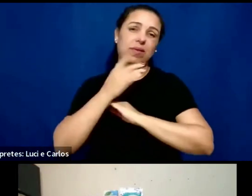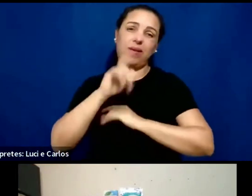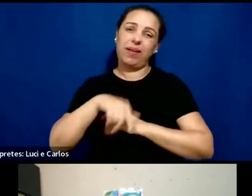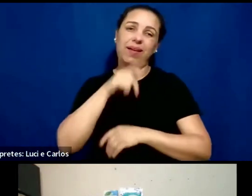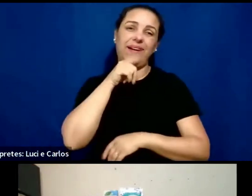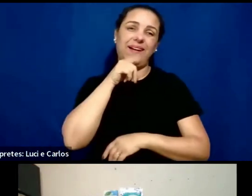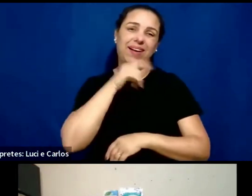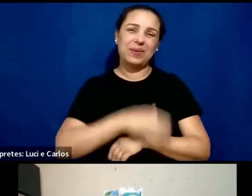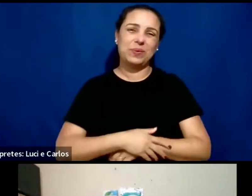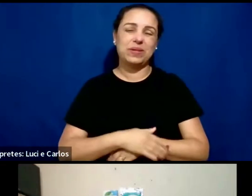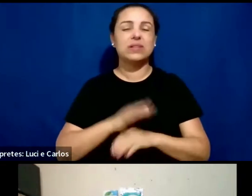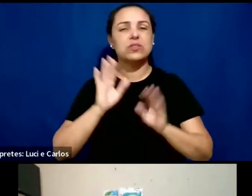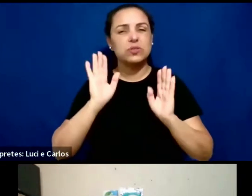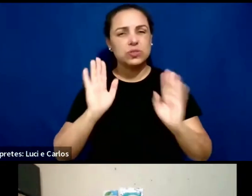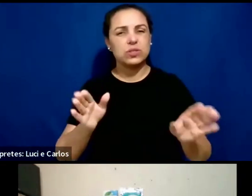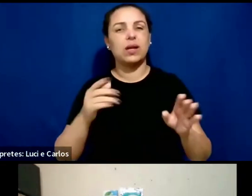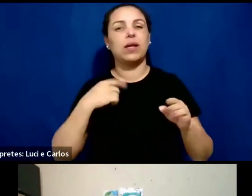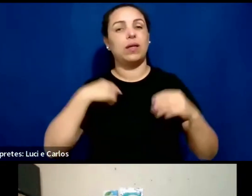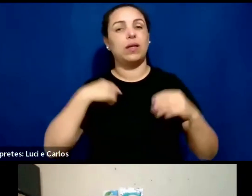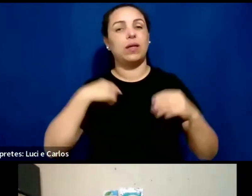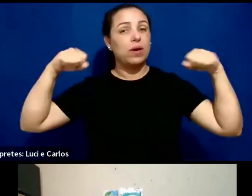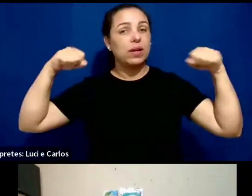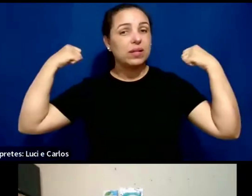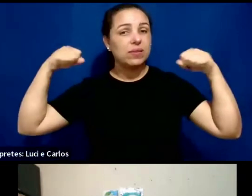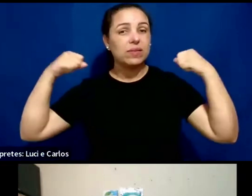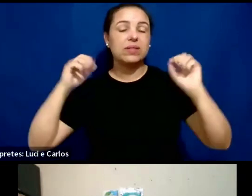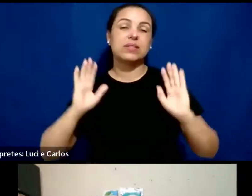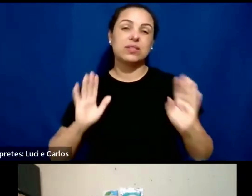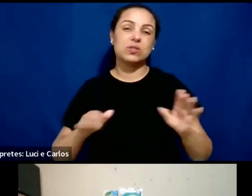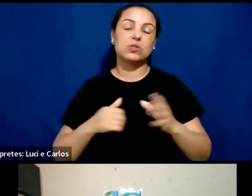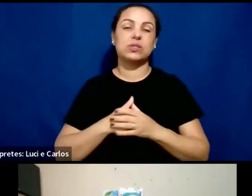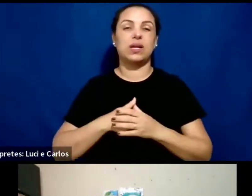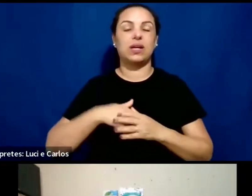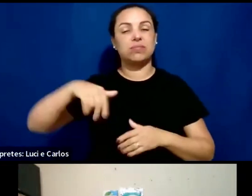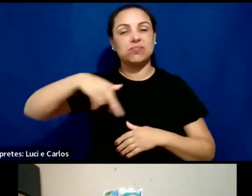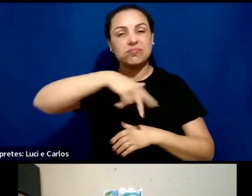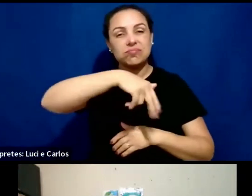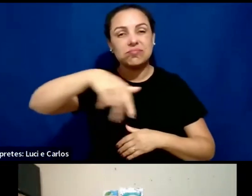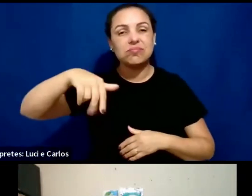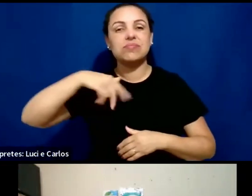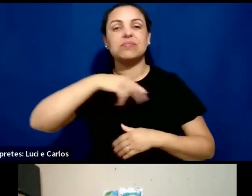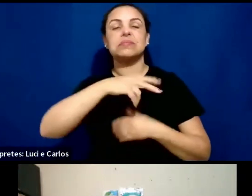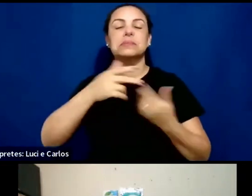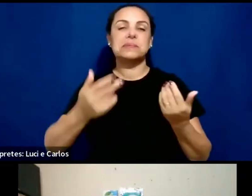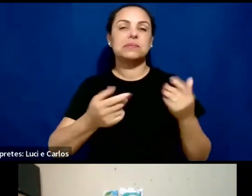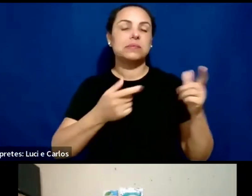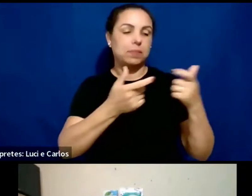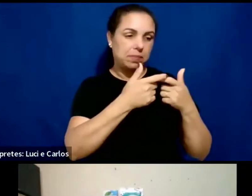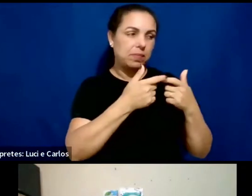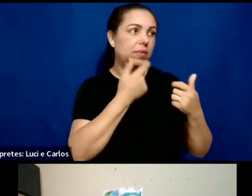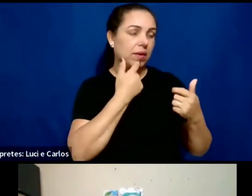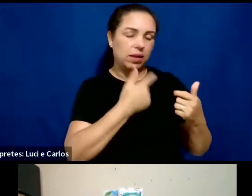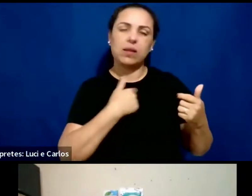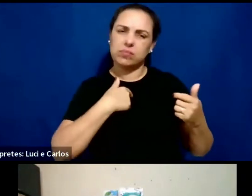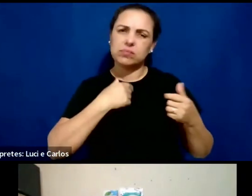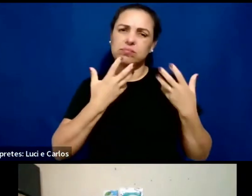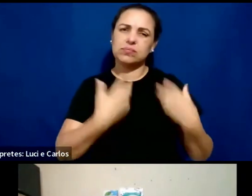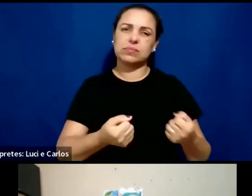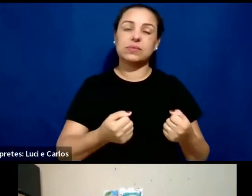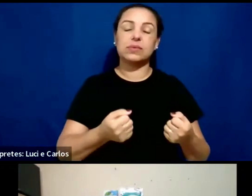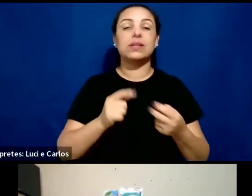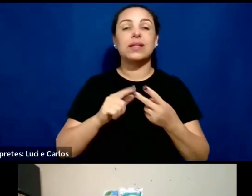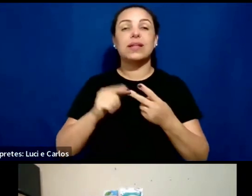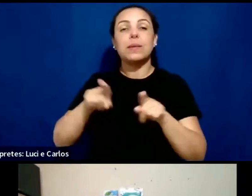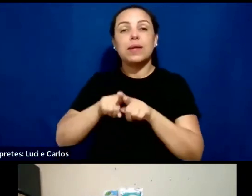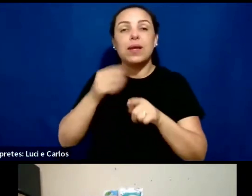já fazia atividade física de acordo com o que o médico me recomendava, eu já procurava por alimentos orgânicos,